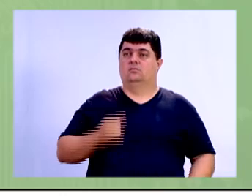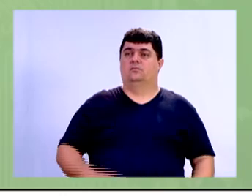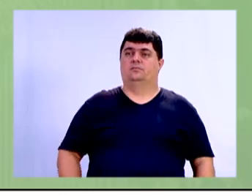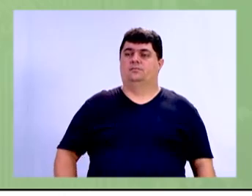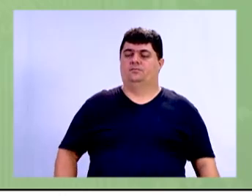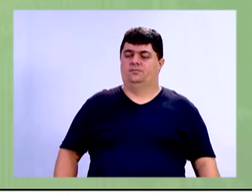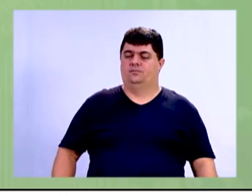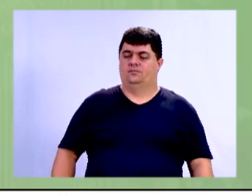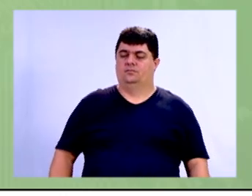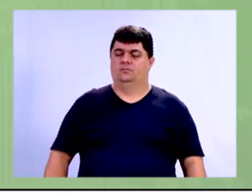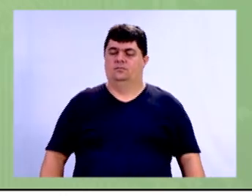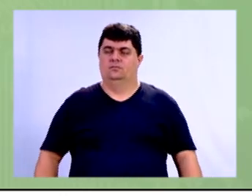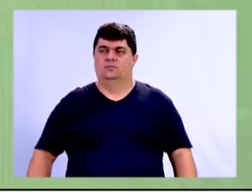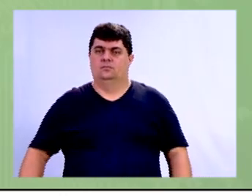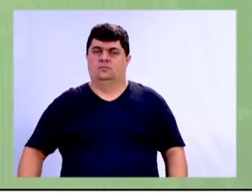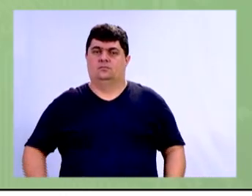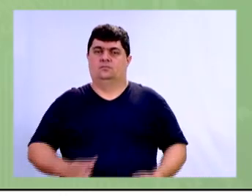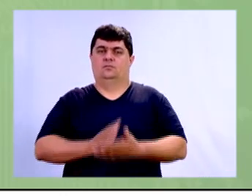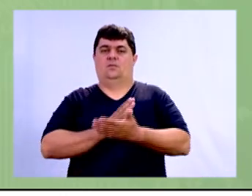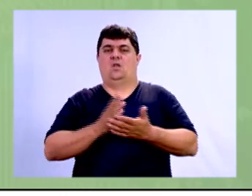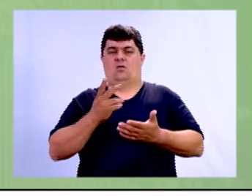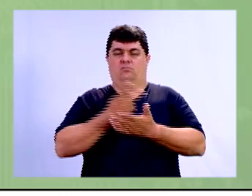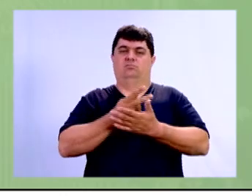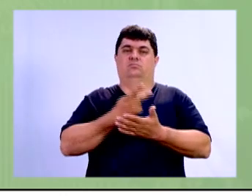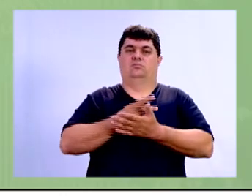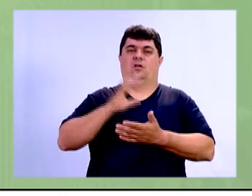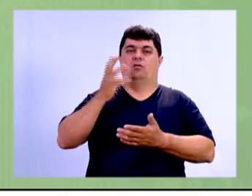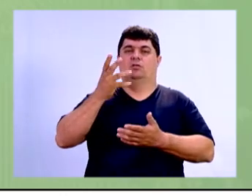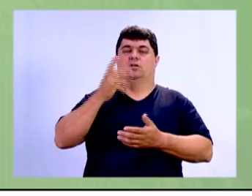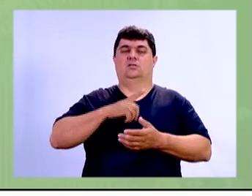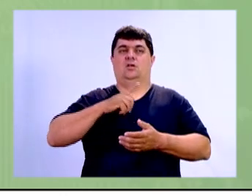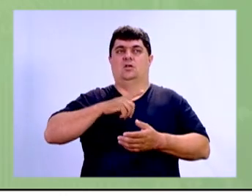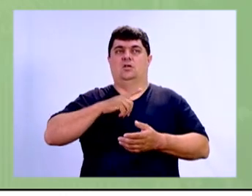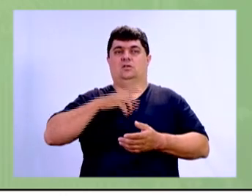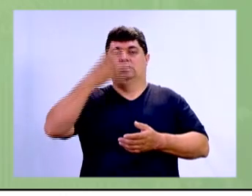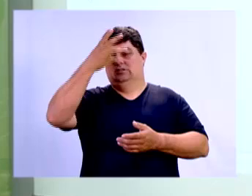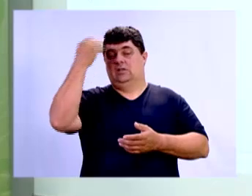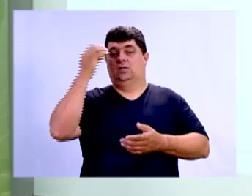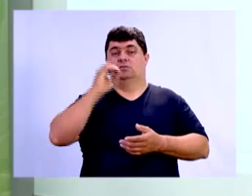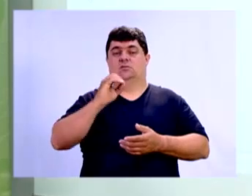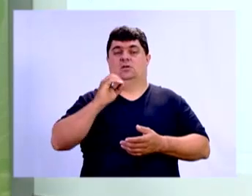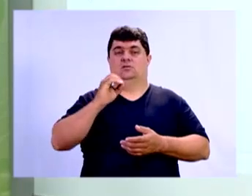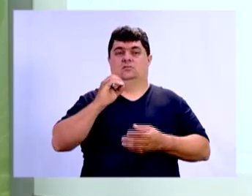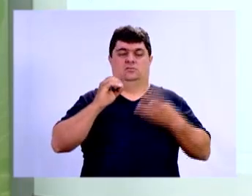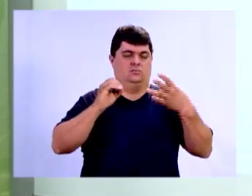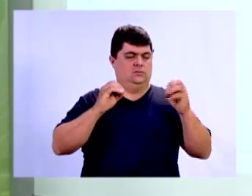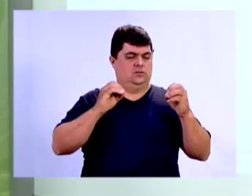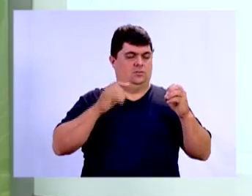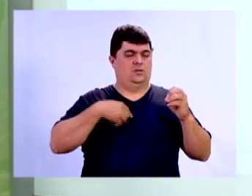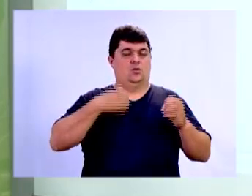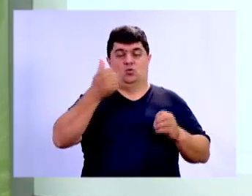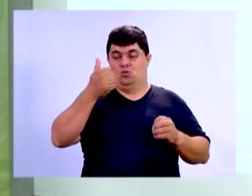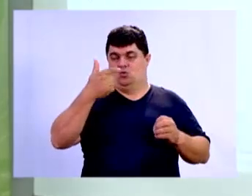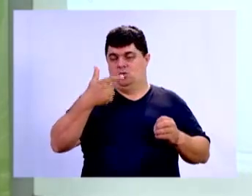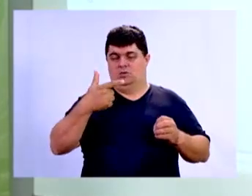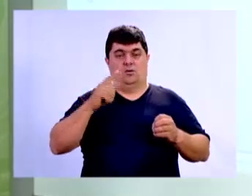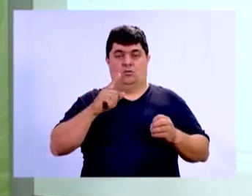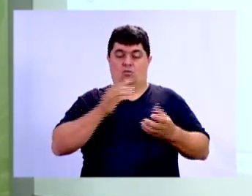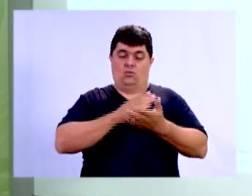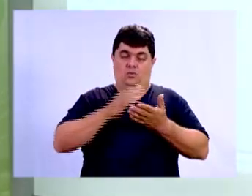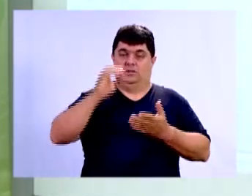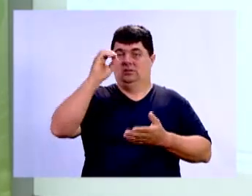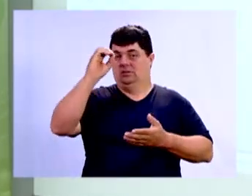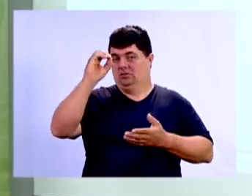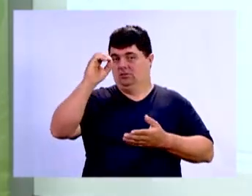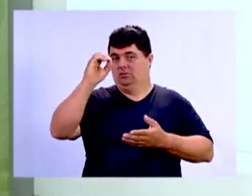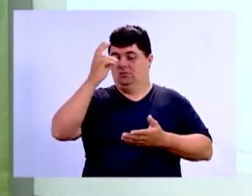Um dos erros, ainda mais quem já programa, né? Quando a gente fala um vetor de 30, de tamanho 30, todo